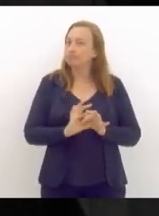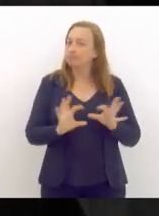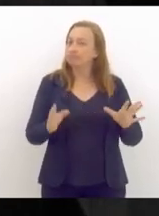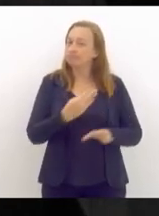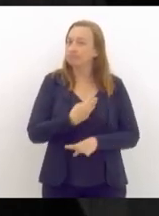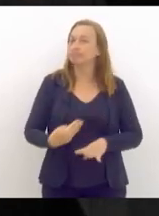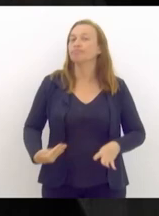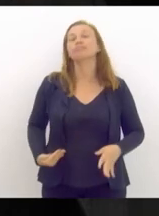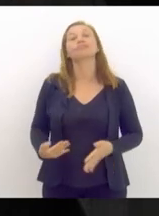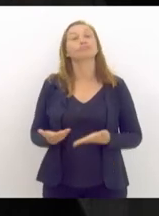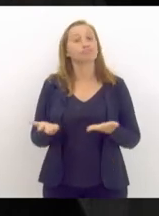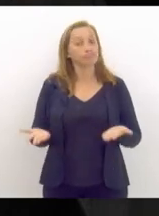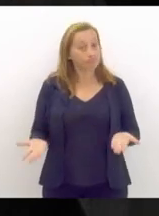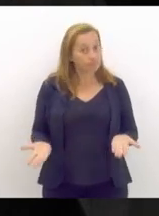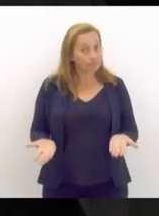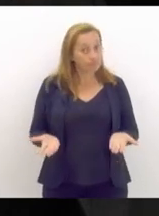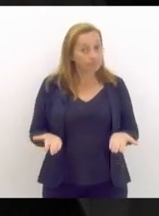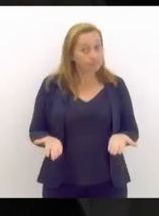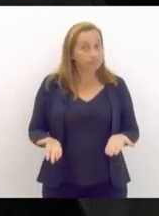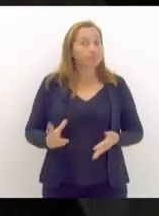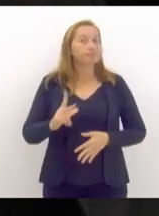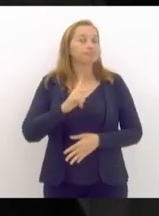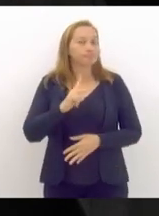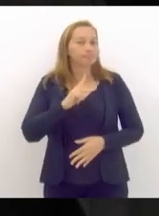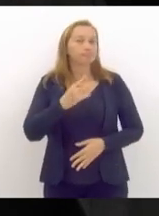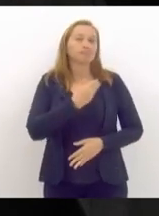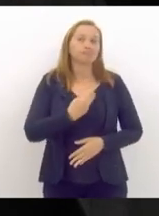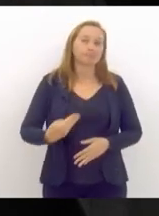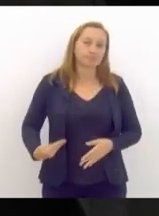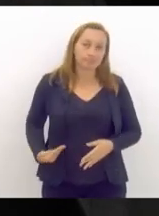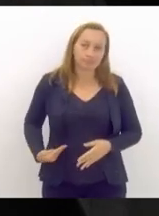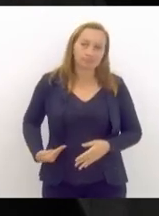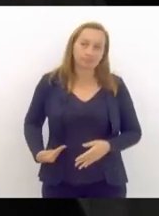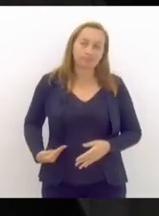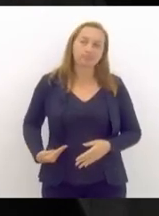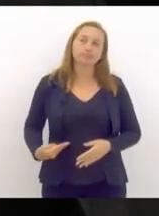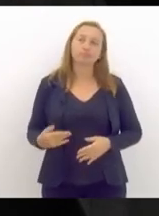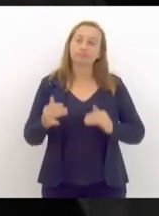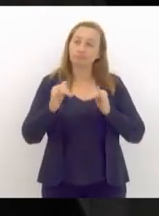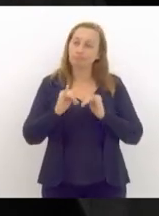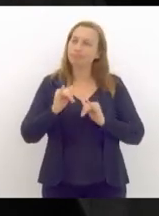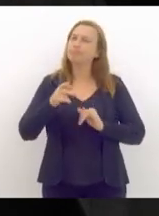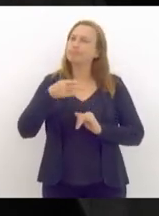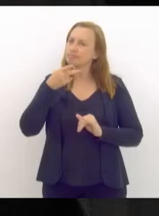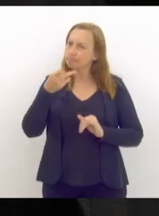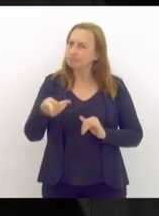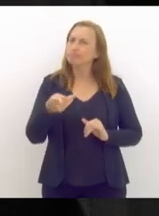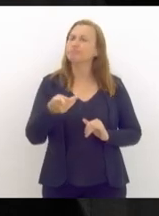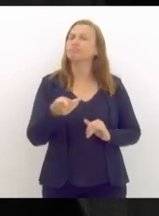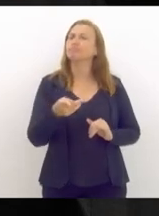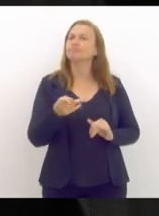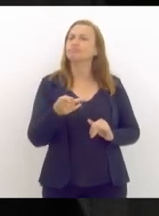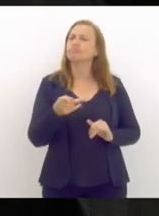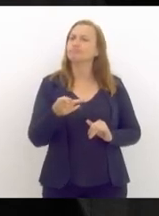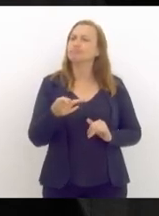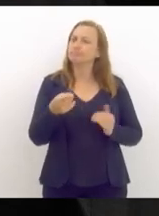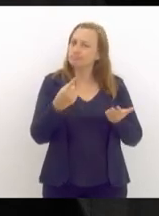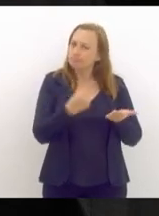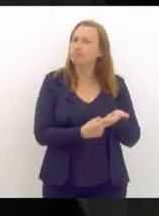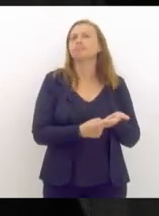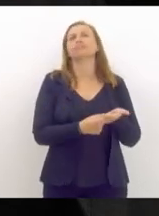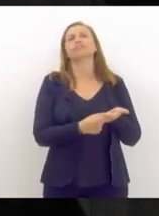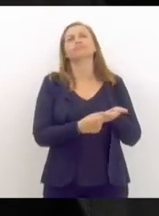pelo governador. E o próprio governador, publicamente, já tinha assumido que